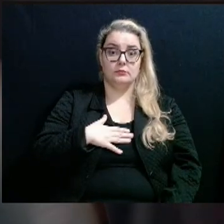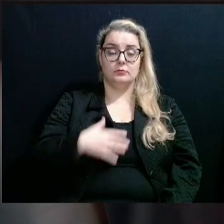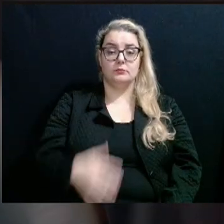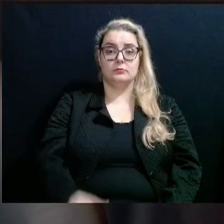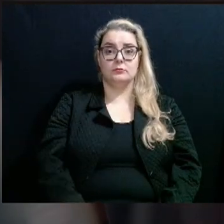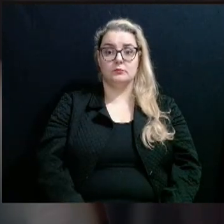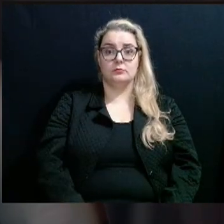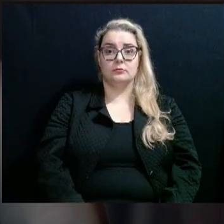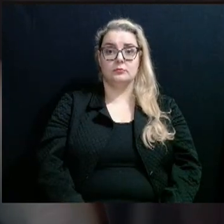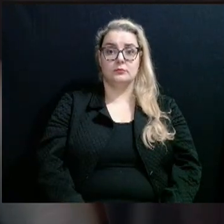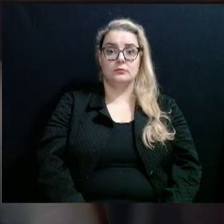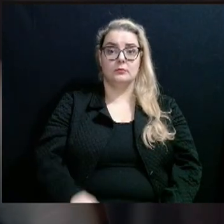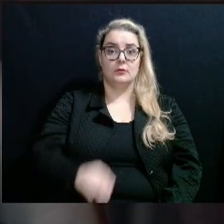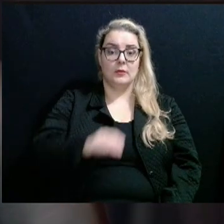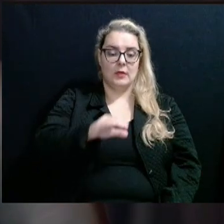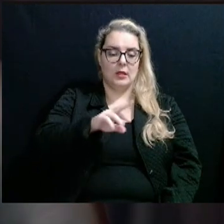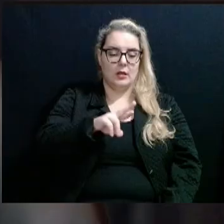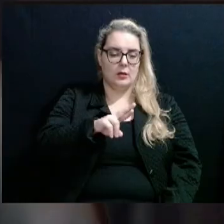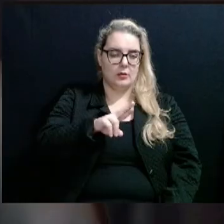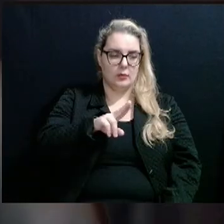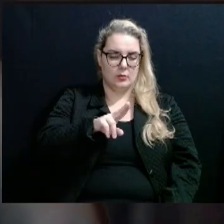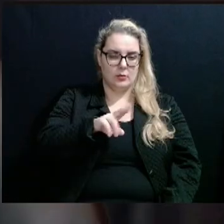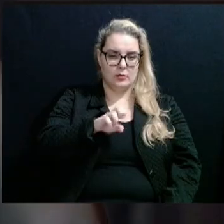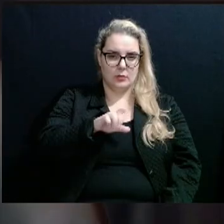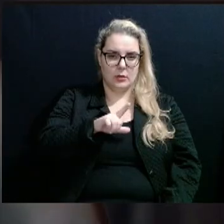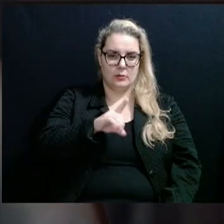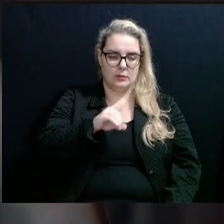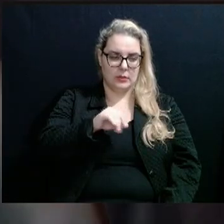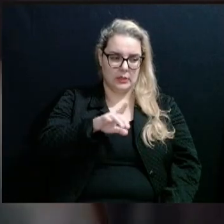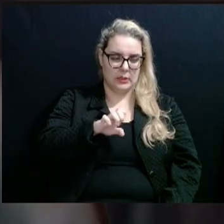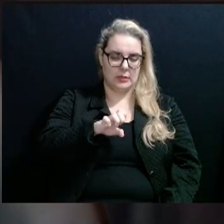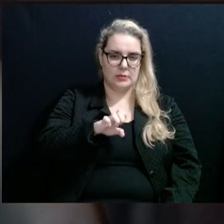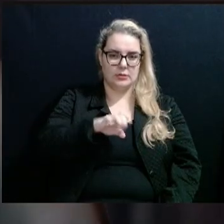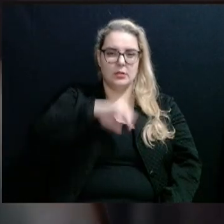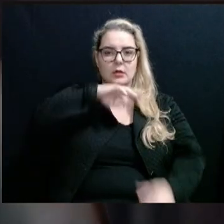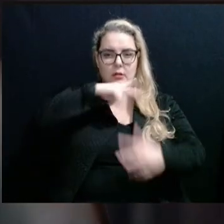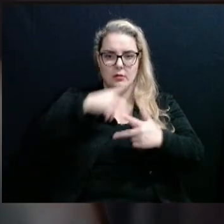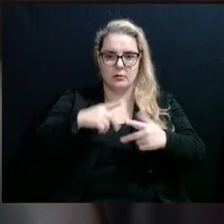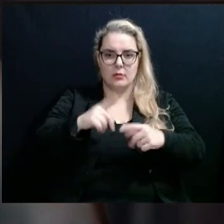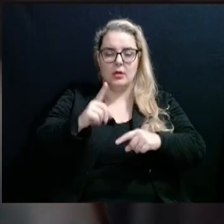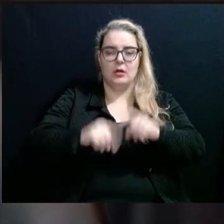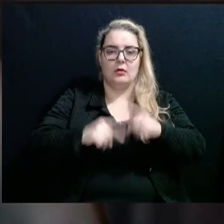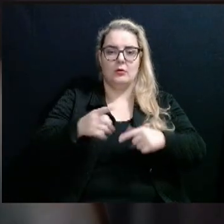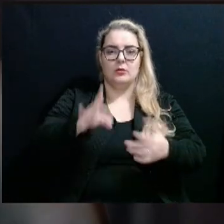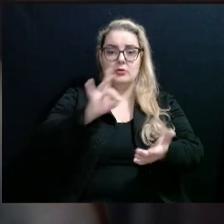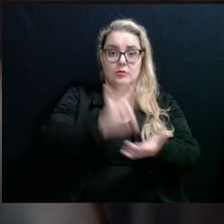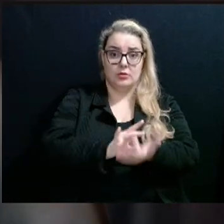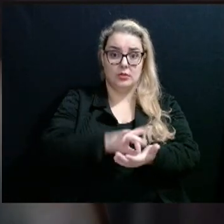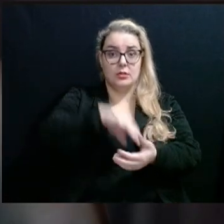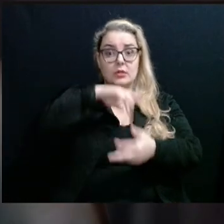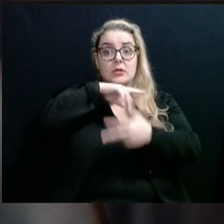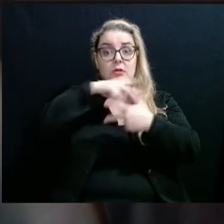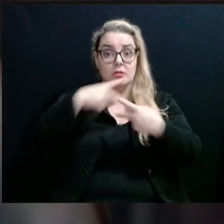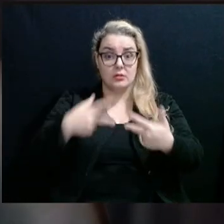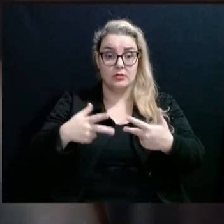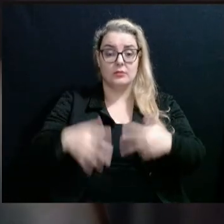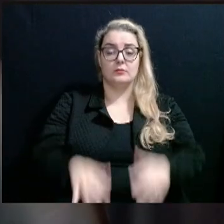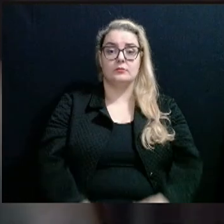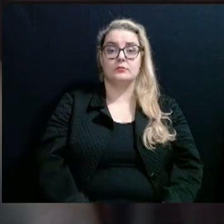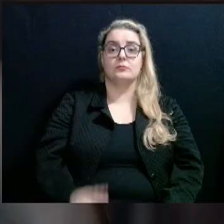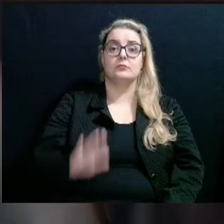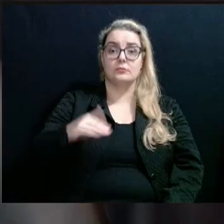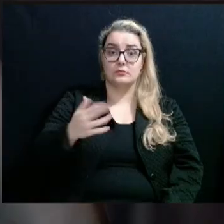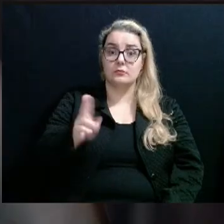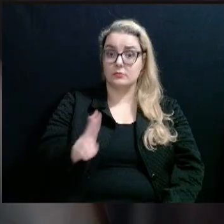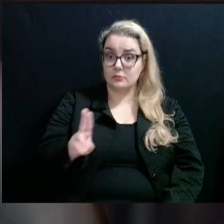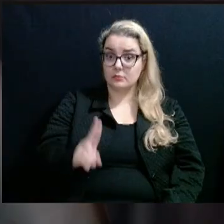crueldade animal, a questão de que também produtos de origem animal, quando consumidos, eles não